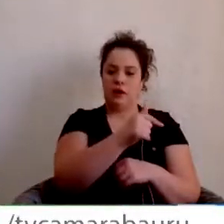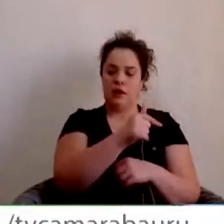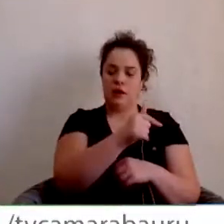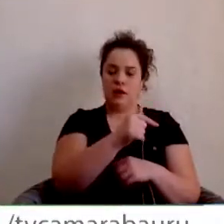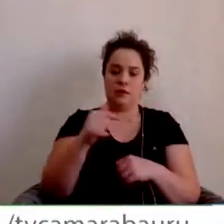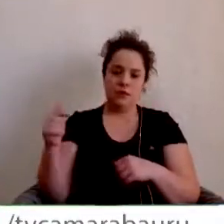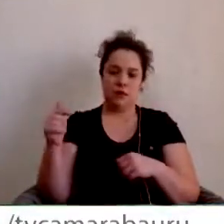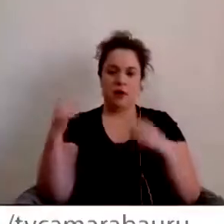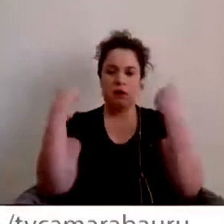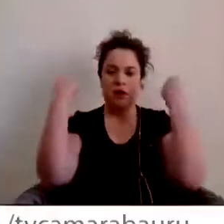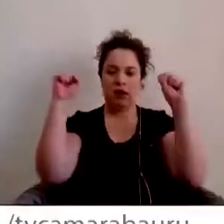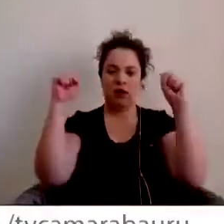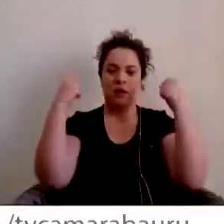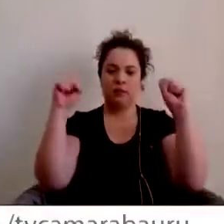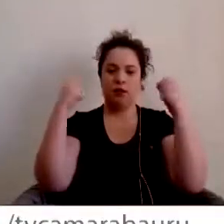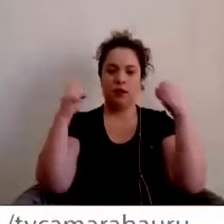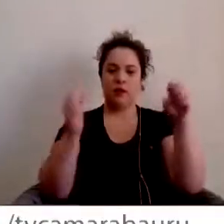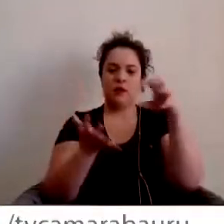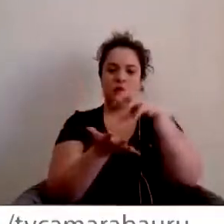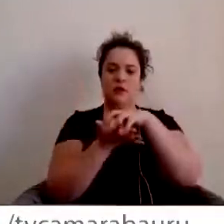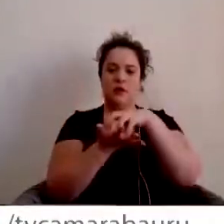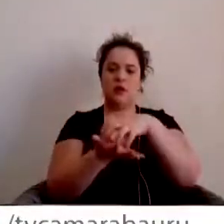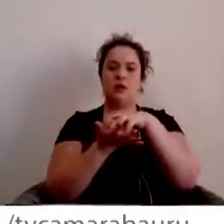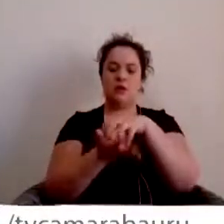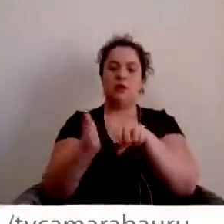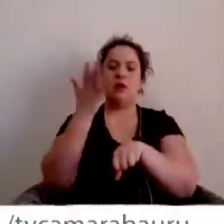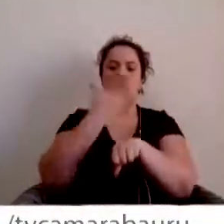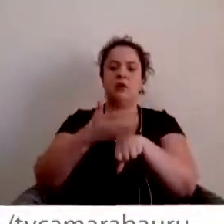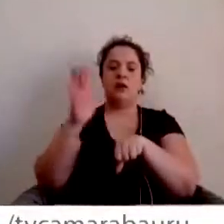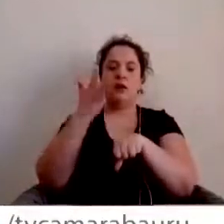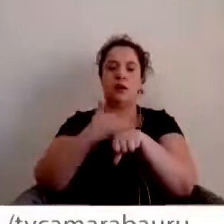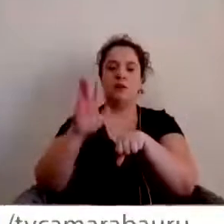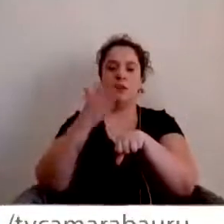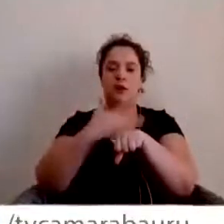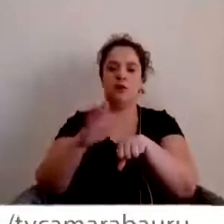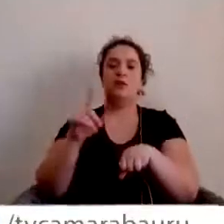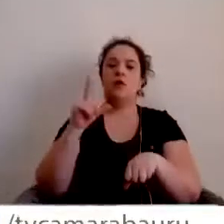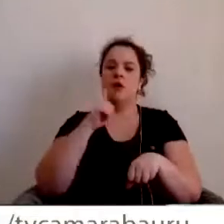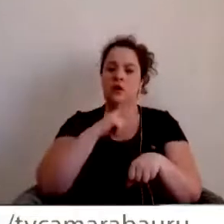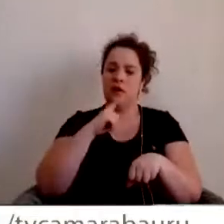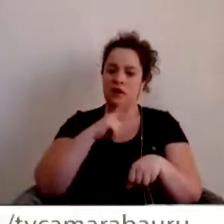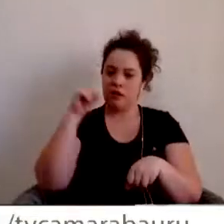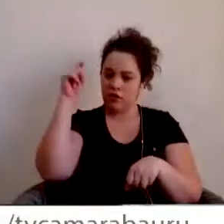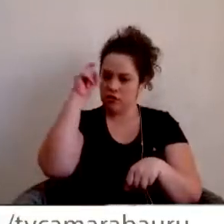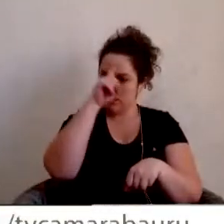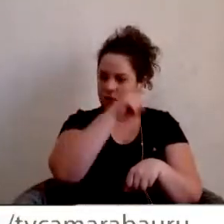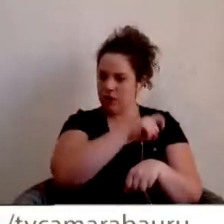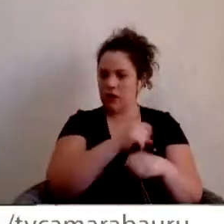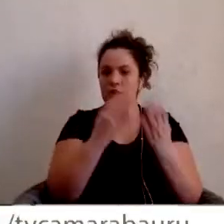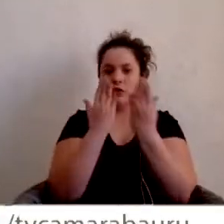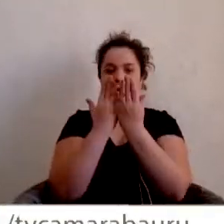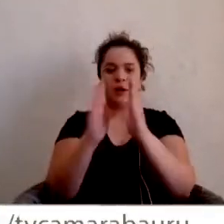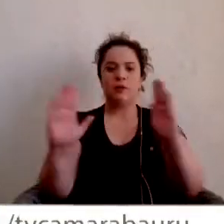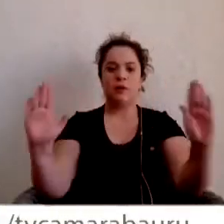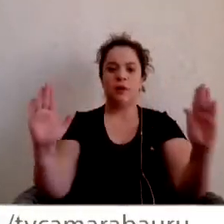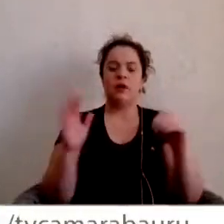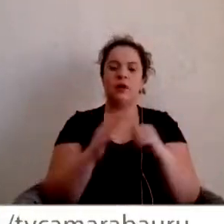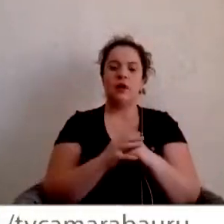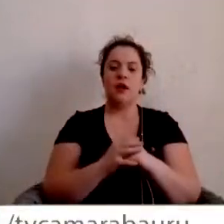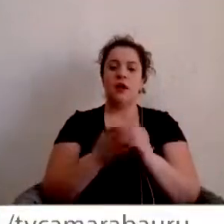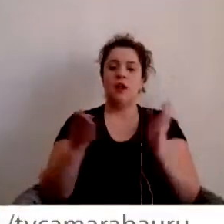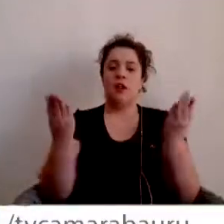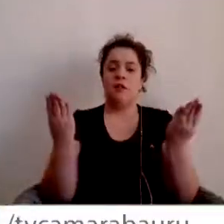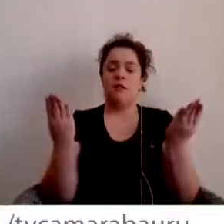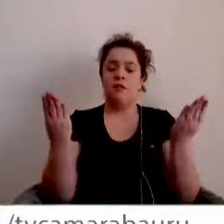centros de treinamento físico ainda encontram dificuldades para voltar a abrir as portas. Fechados há mais de 60